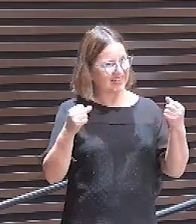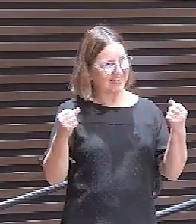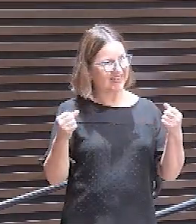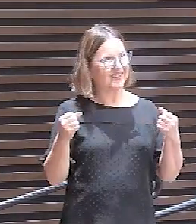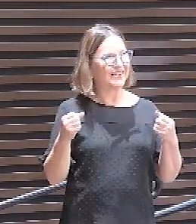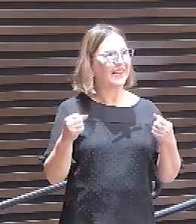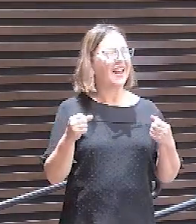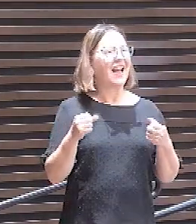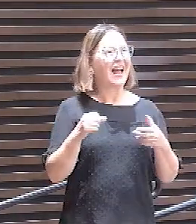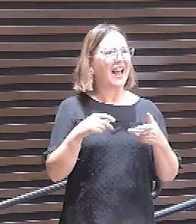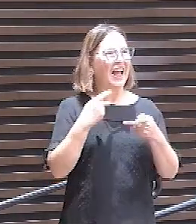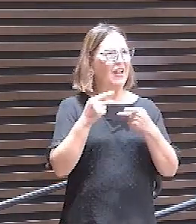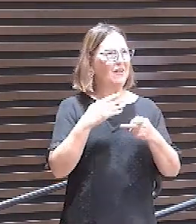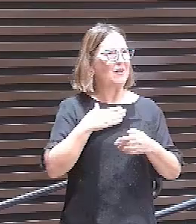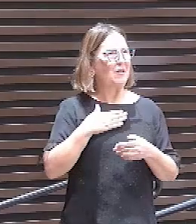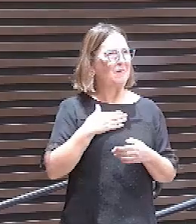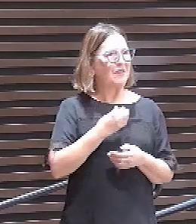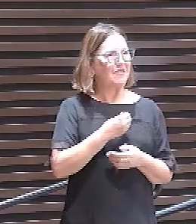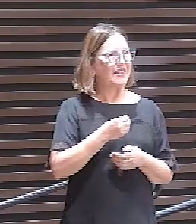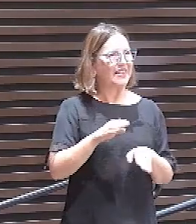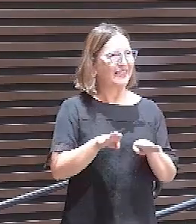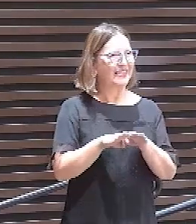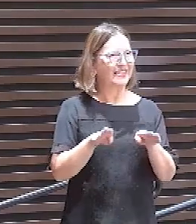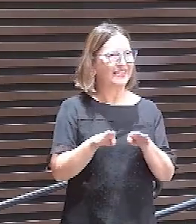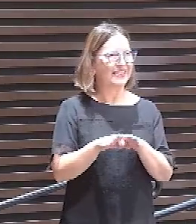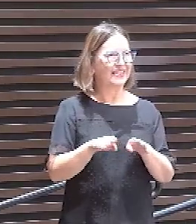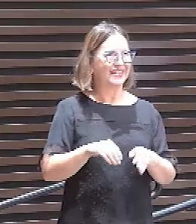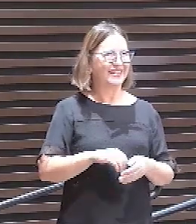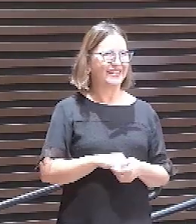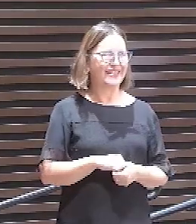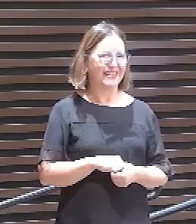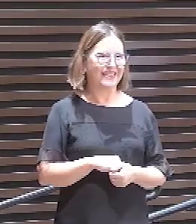também. Em mim também.